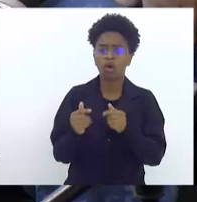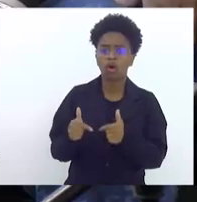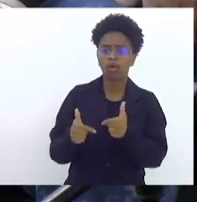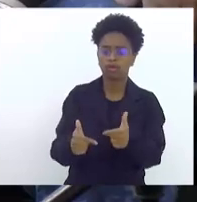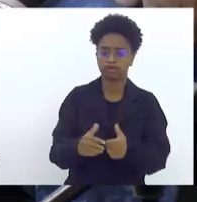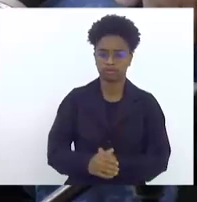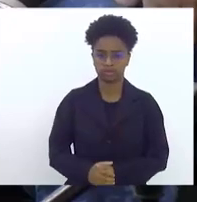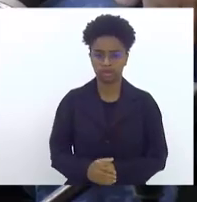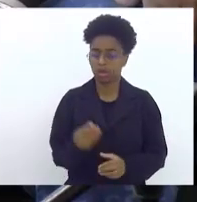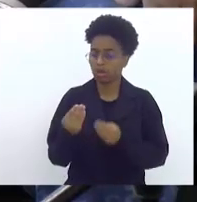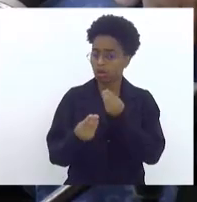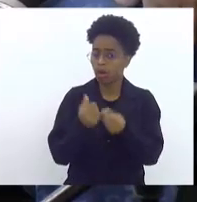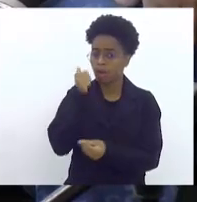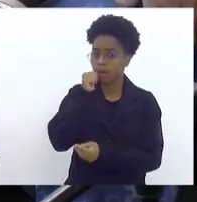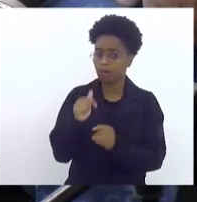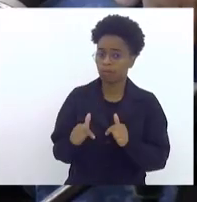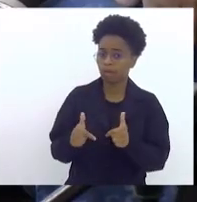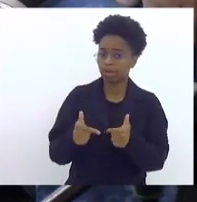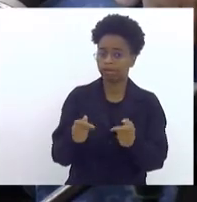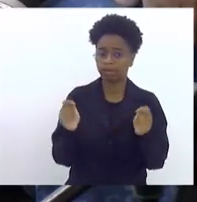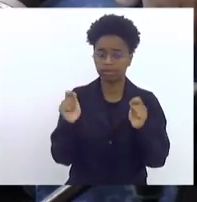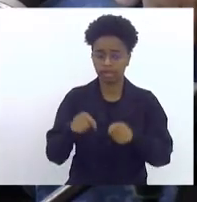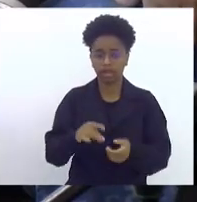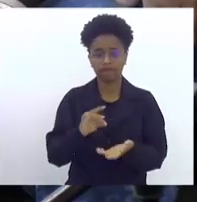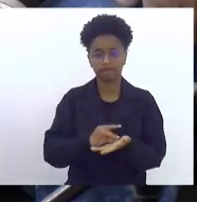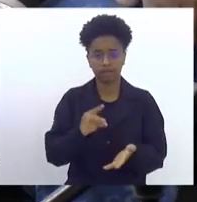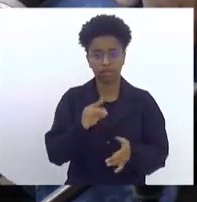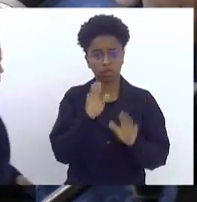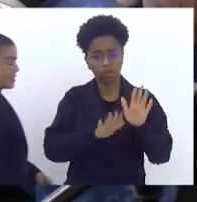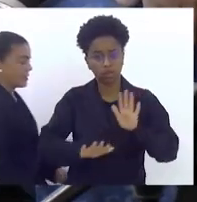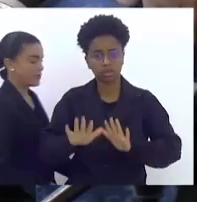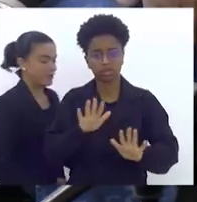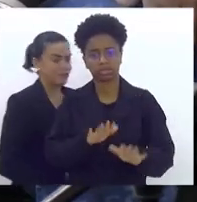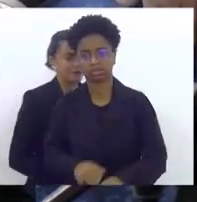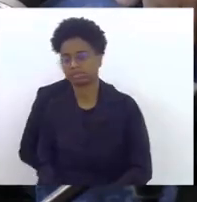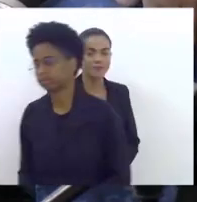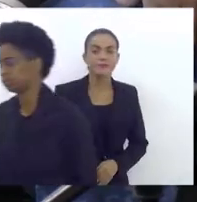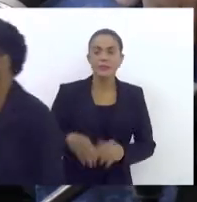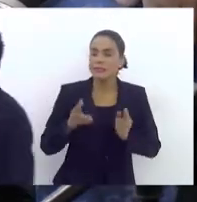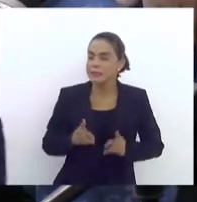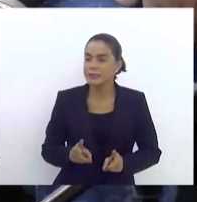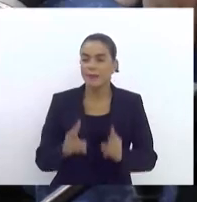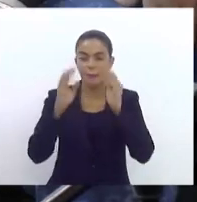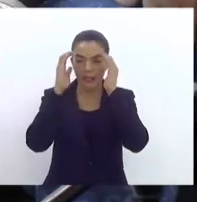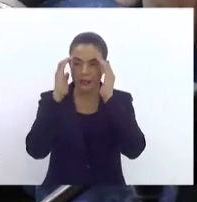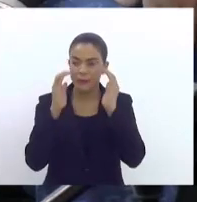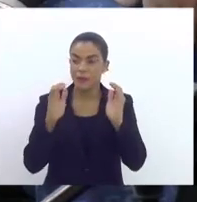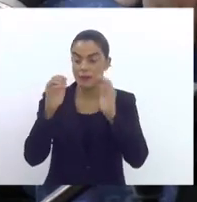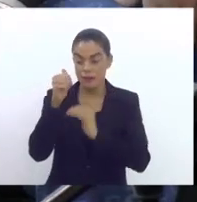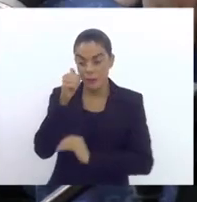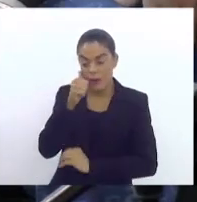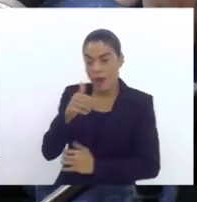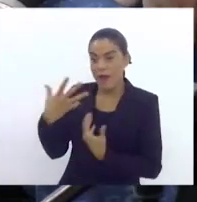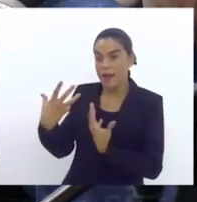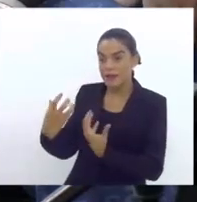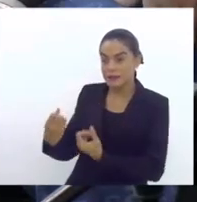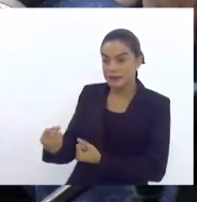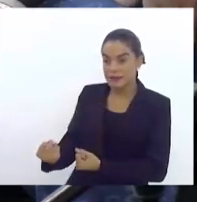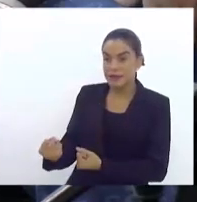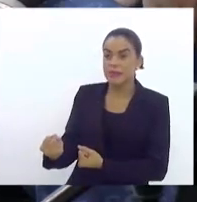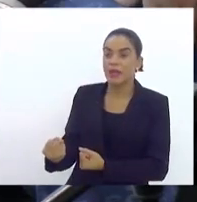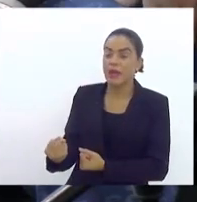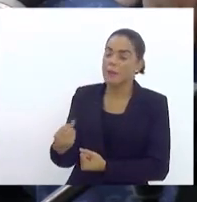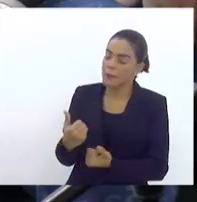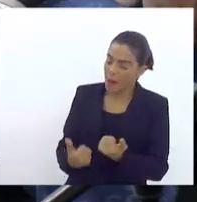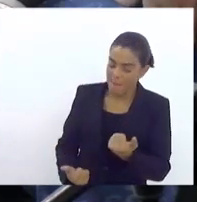o como essa mulher vai fazer para que ela todos os cuidados mas sempre respeitando se ela quiser fazer né Nós temos